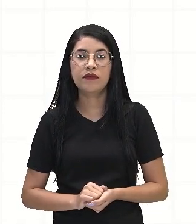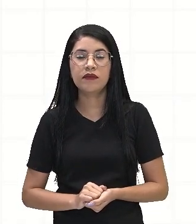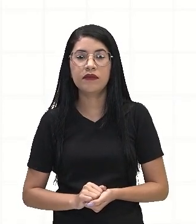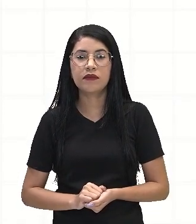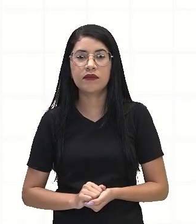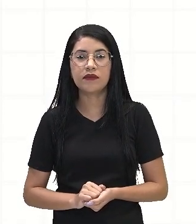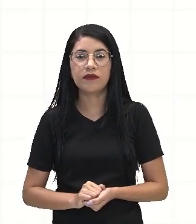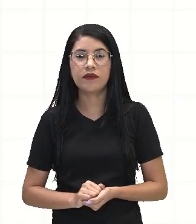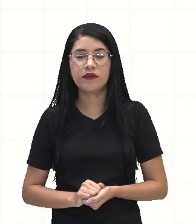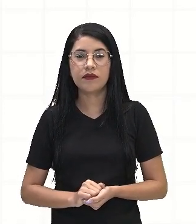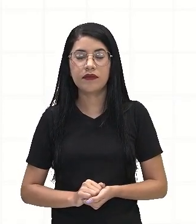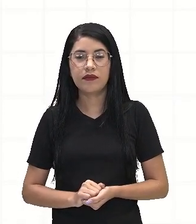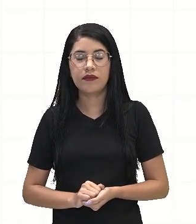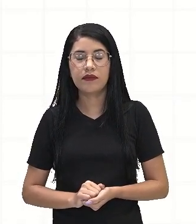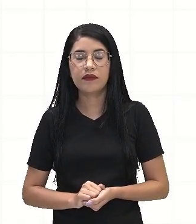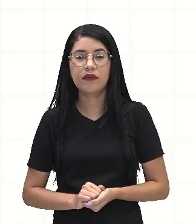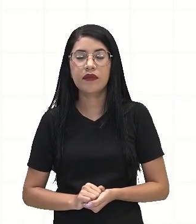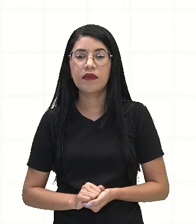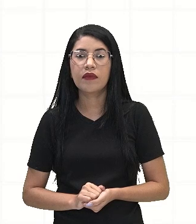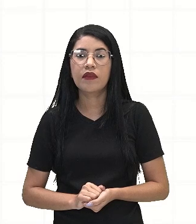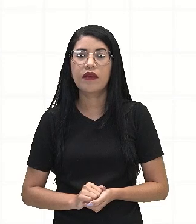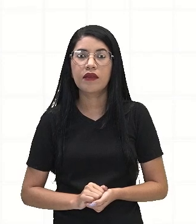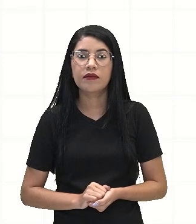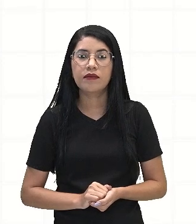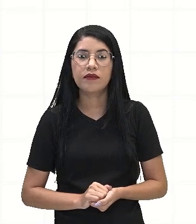só, nesses dois primeiros